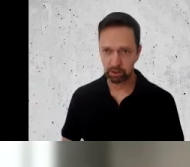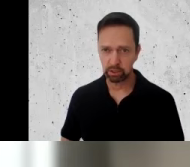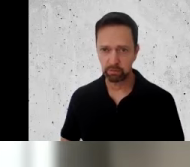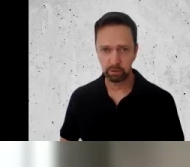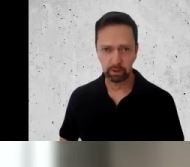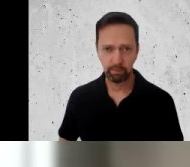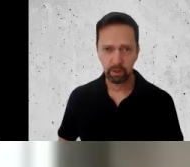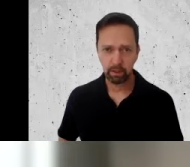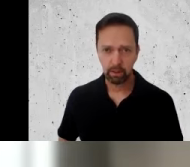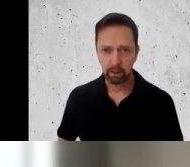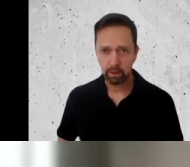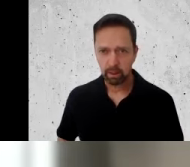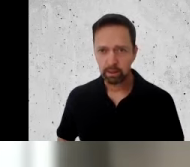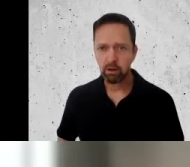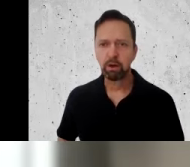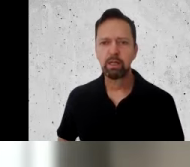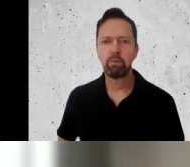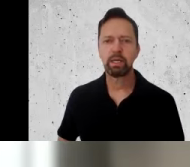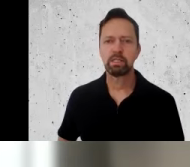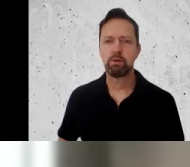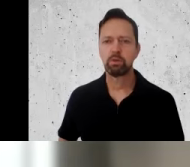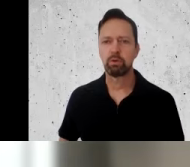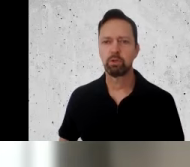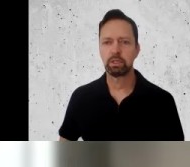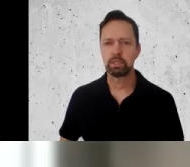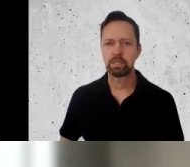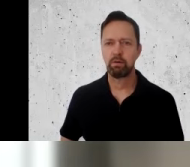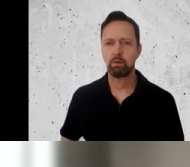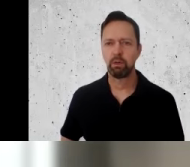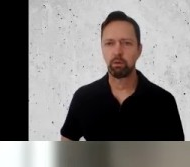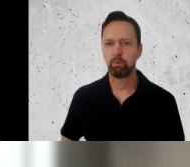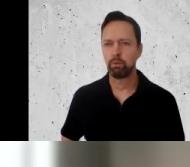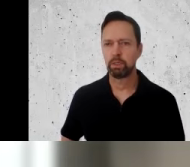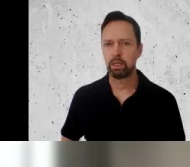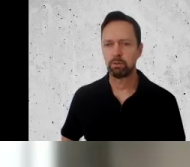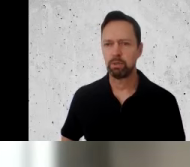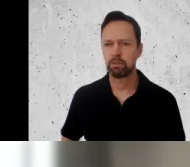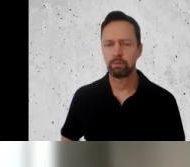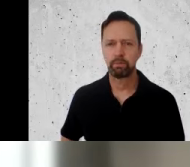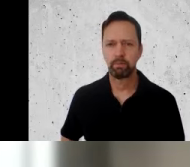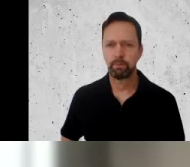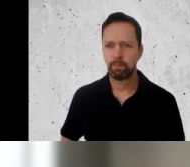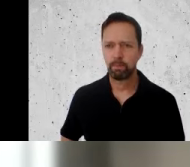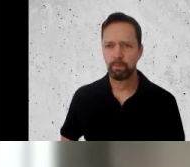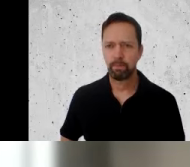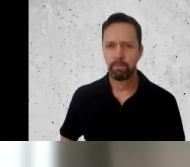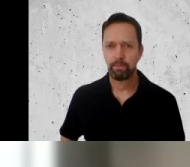de transação, a gente volta. Alguém tem alguma questão sobre custo de transação? Algum comentário sobre isso?